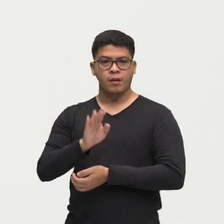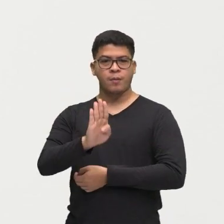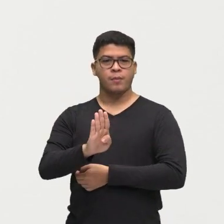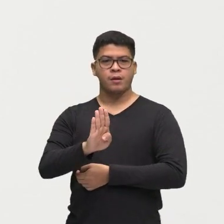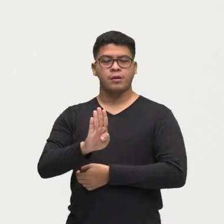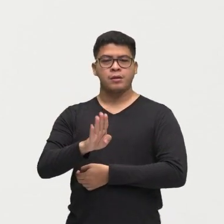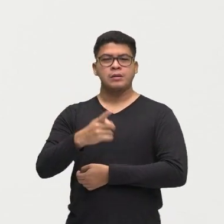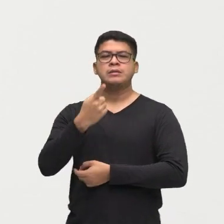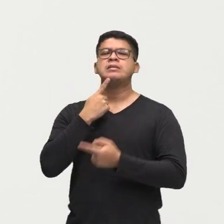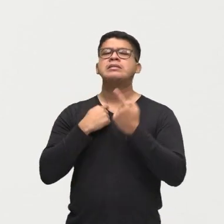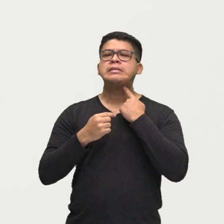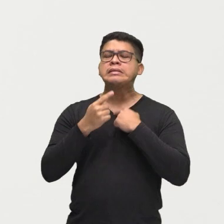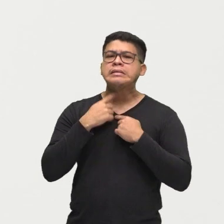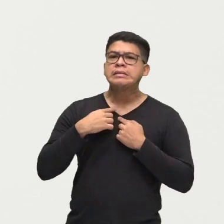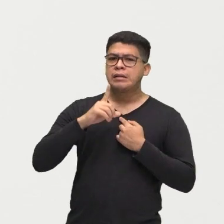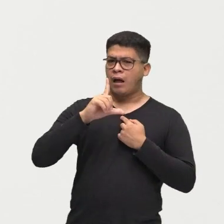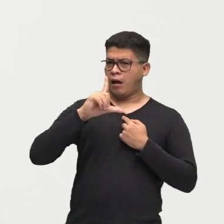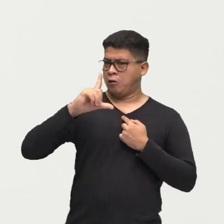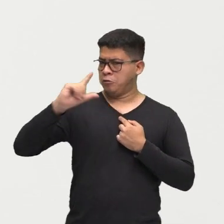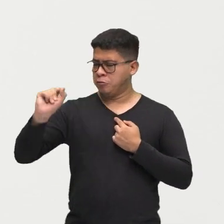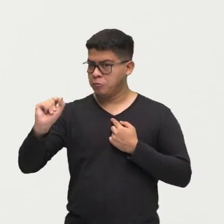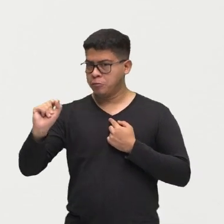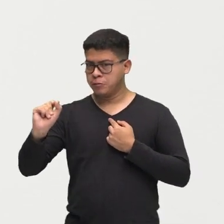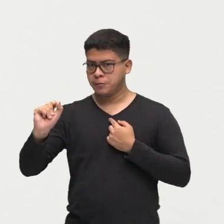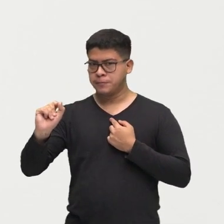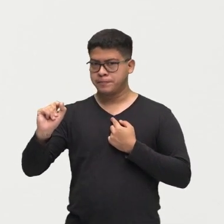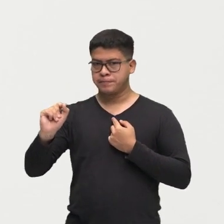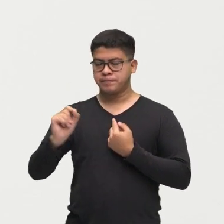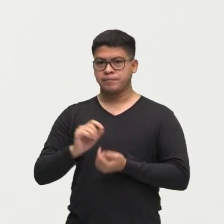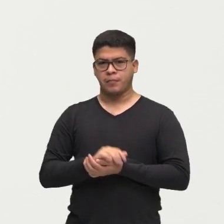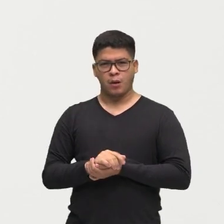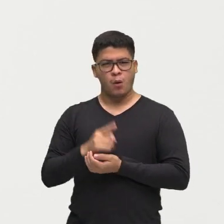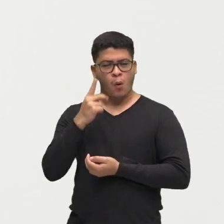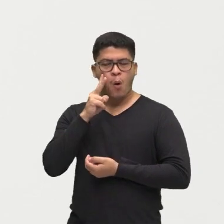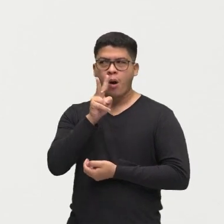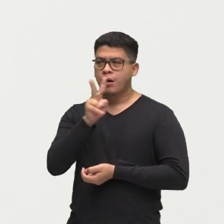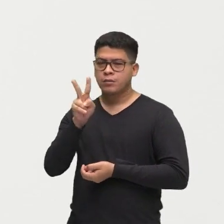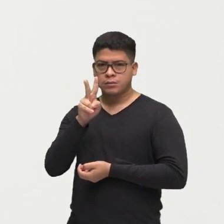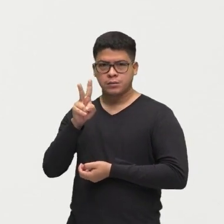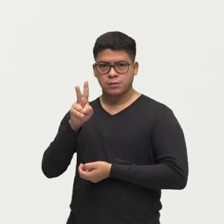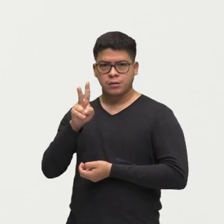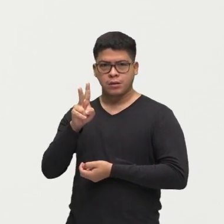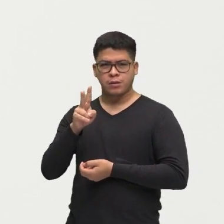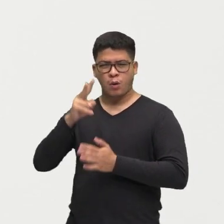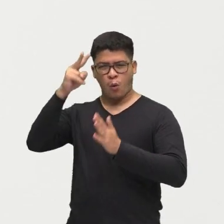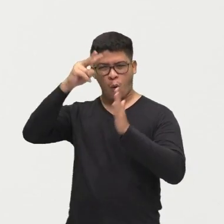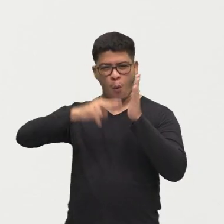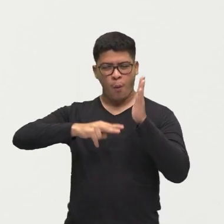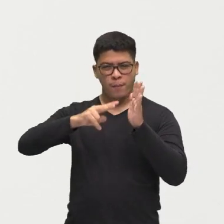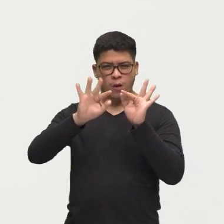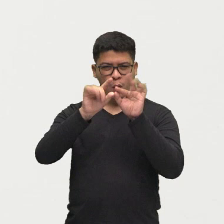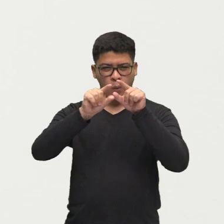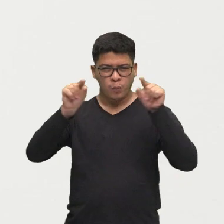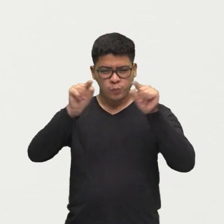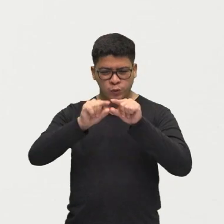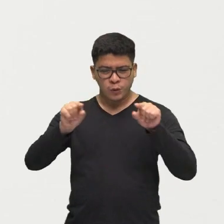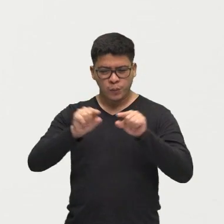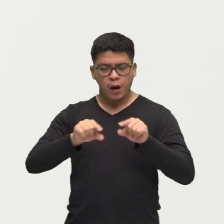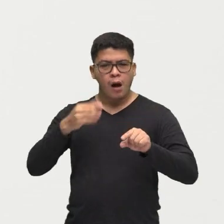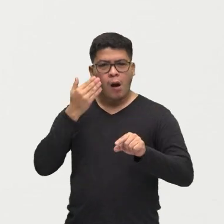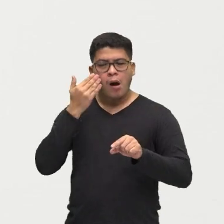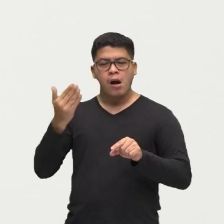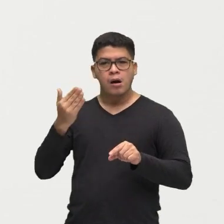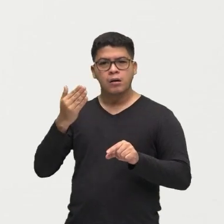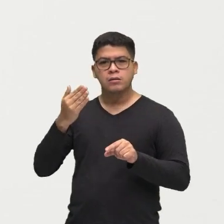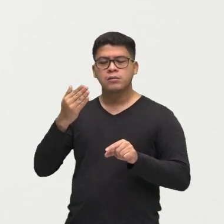imediata? Será que essa é a alternativa correta? Vamos voltar ao poema rapidinho. Observe que nos primeiros versos, olha só,